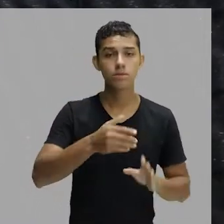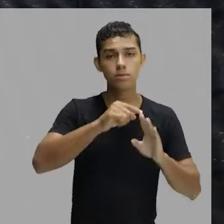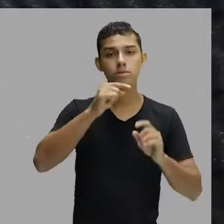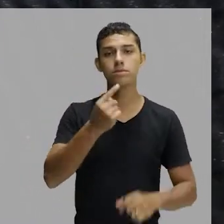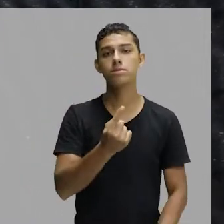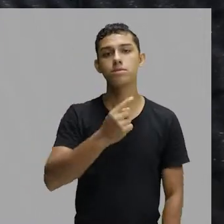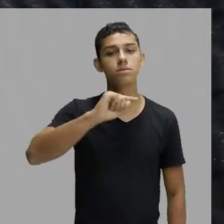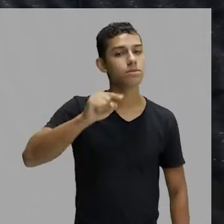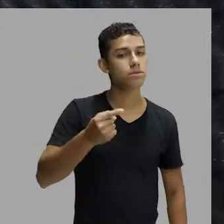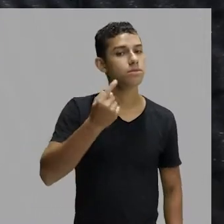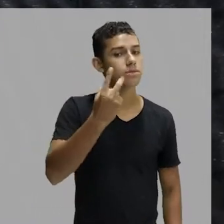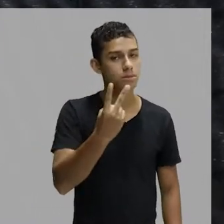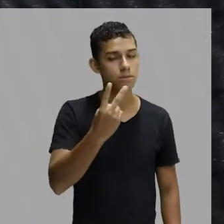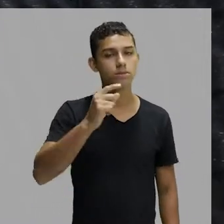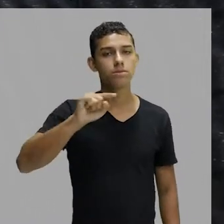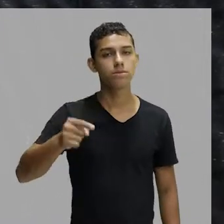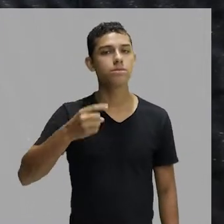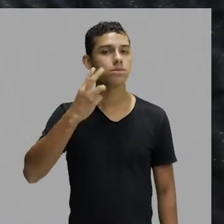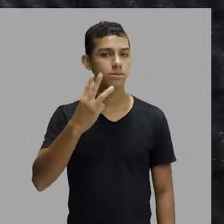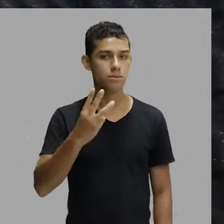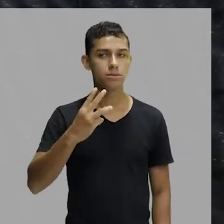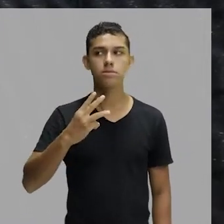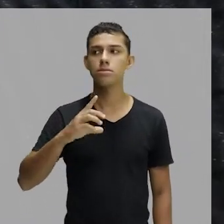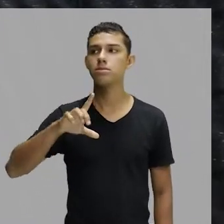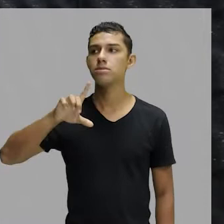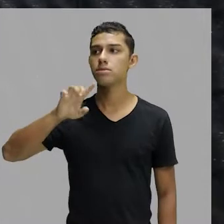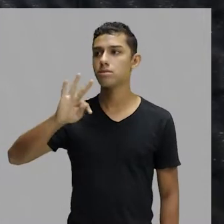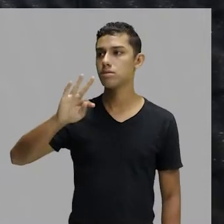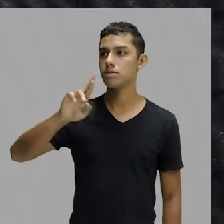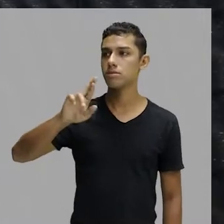ter 1, 2, 3